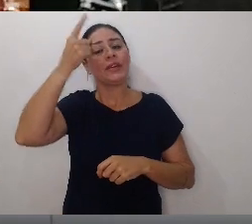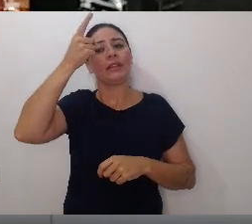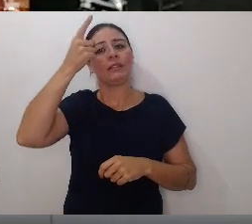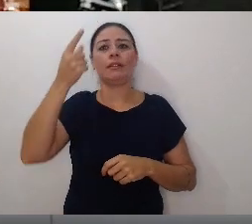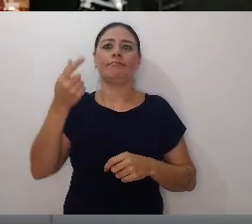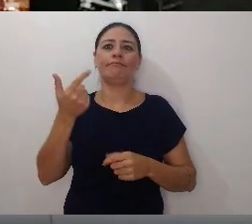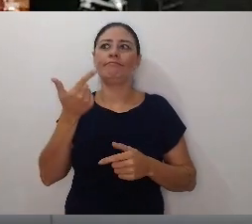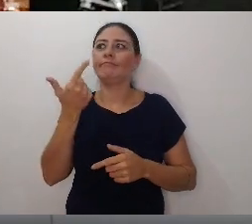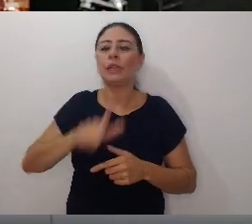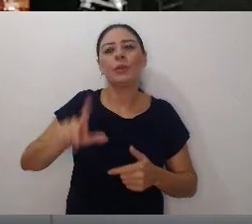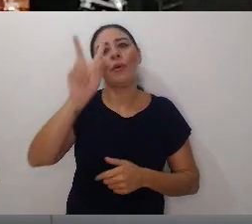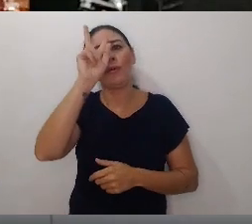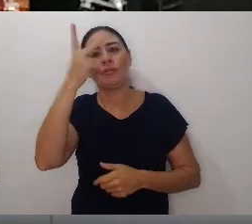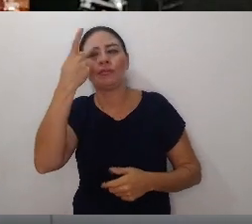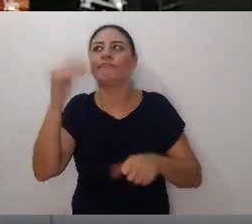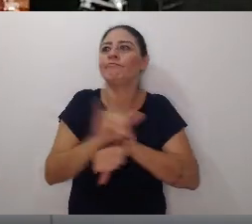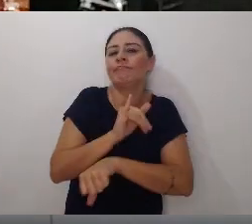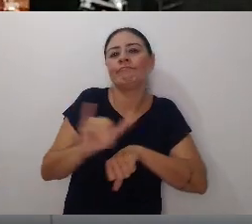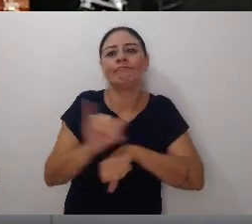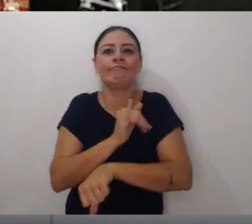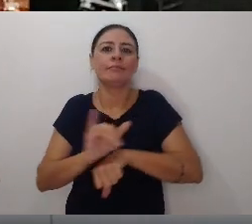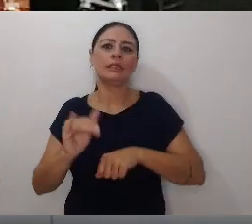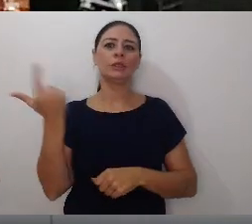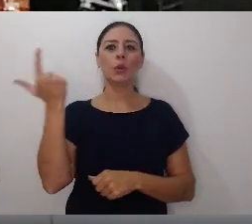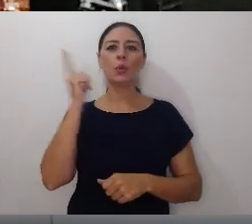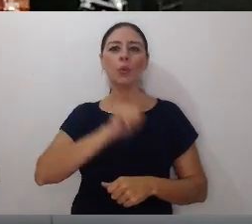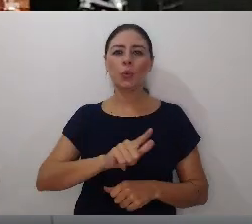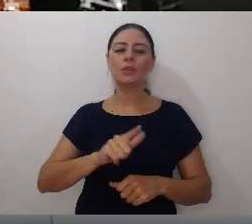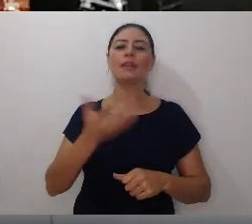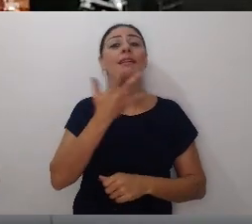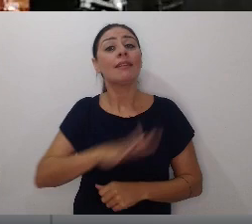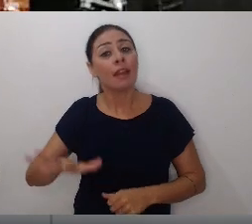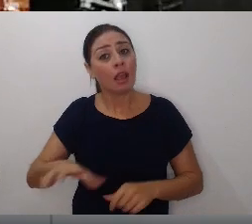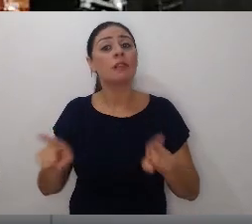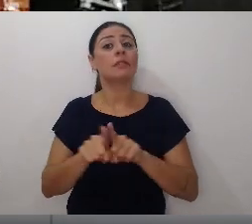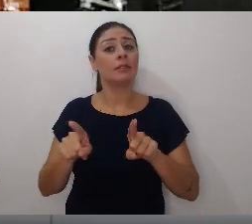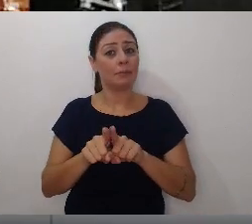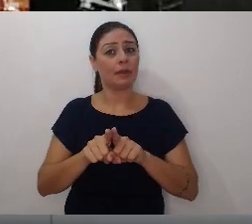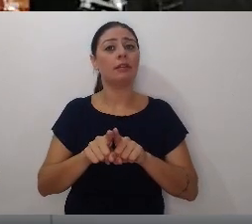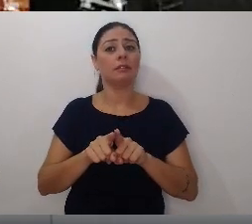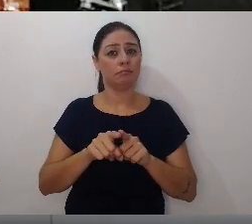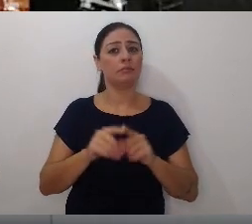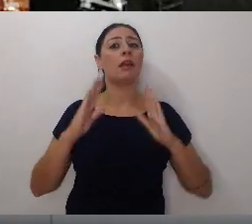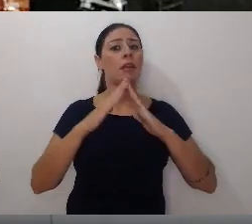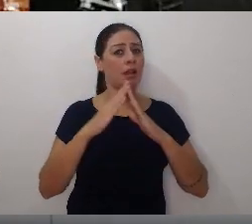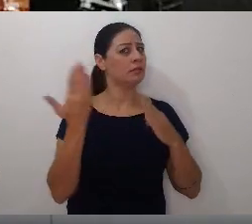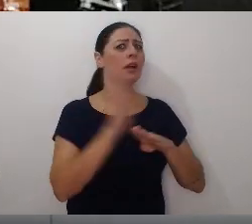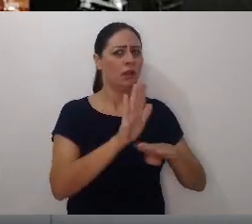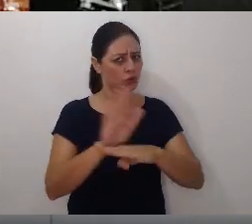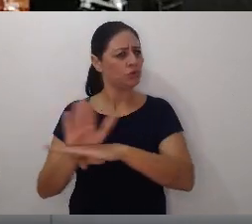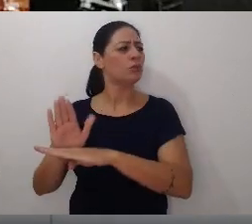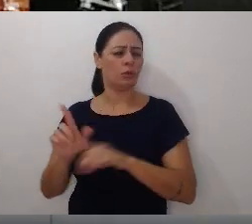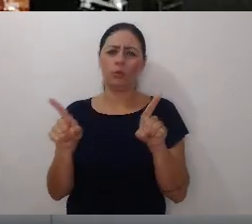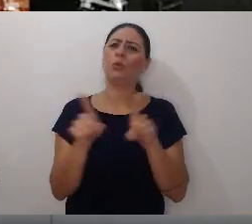bom também, que pode trazer. E vamos nos reinventar, que Deus nos dê sabedoria para a gente se